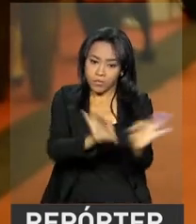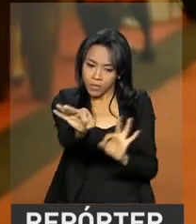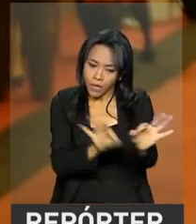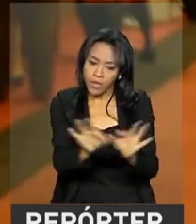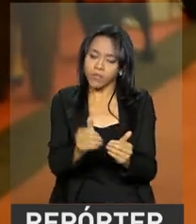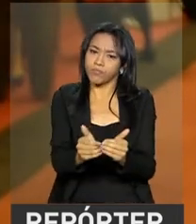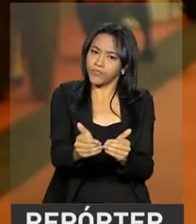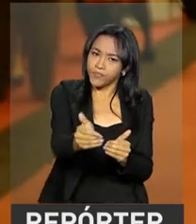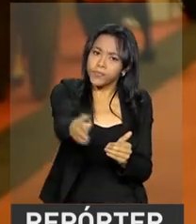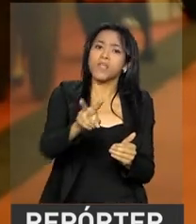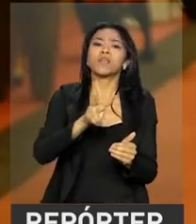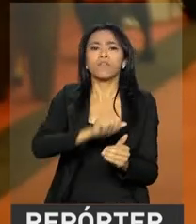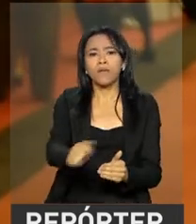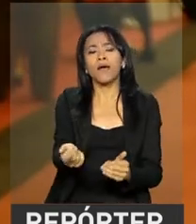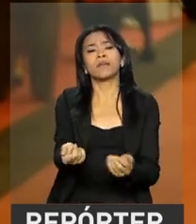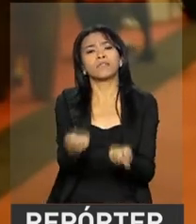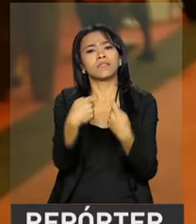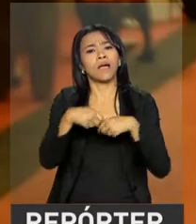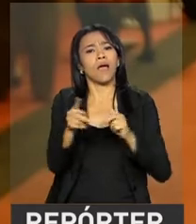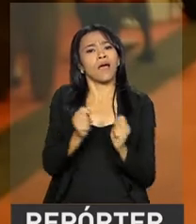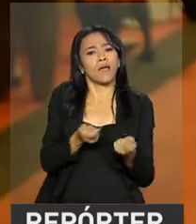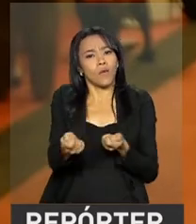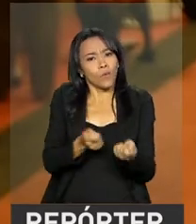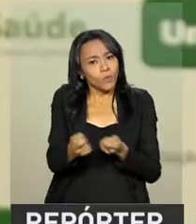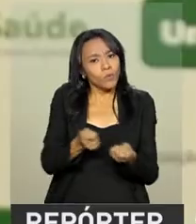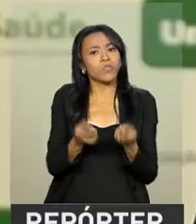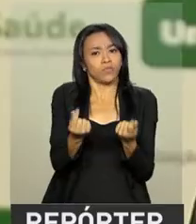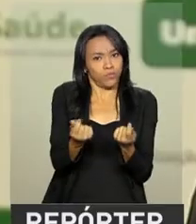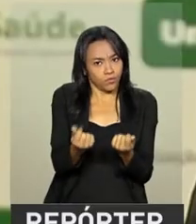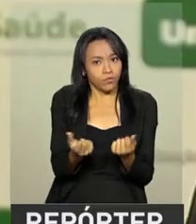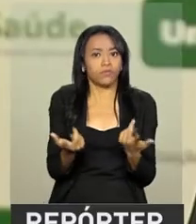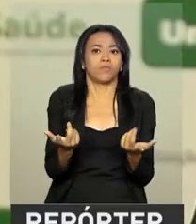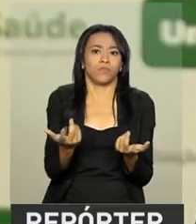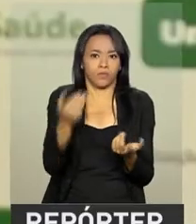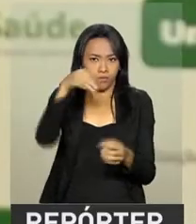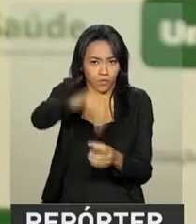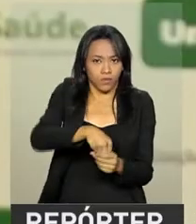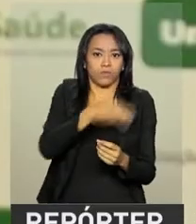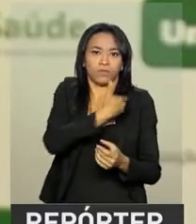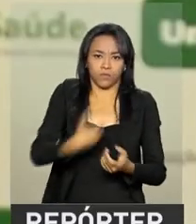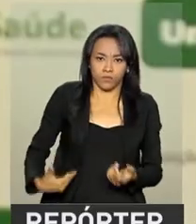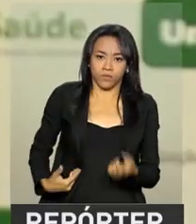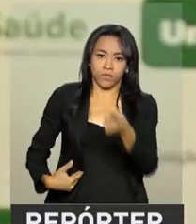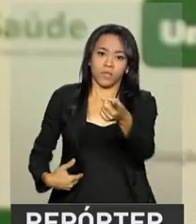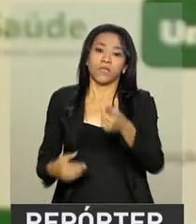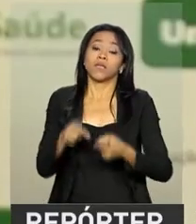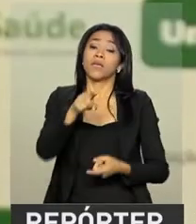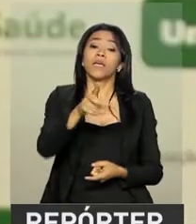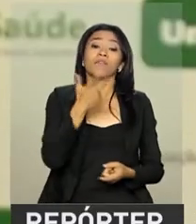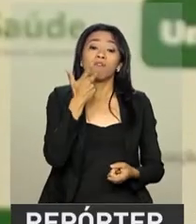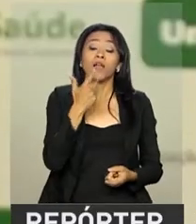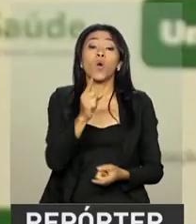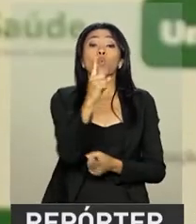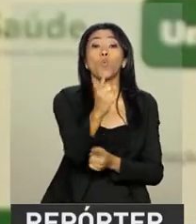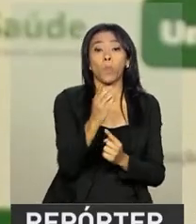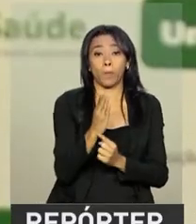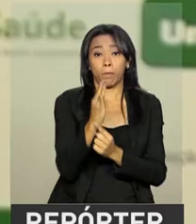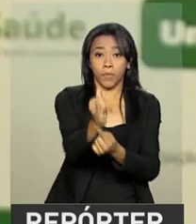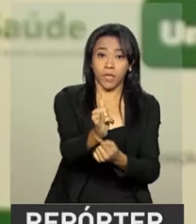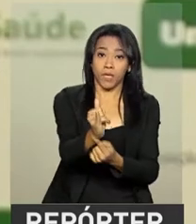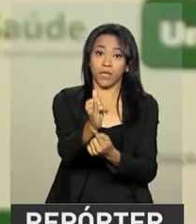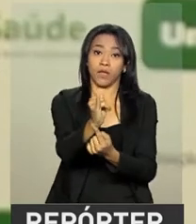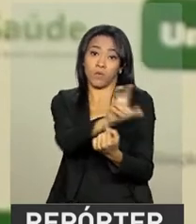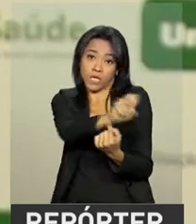deve gerar ainda mais a economia de recursos públicos só a informação vai custar um bilhão e meio por ano